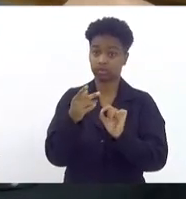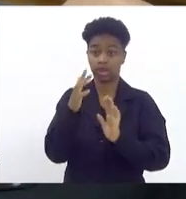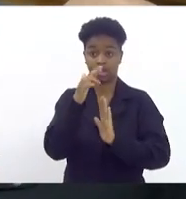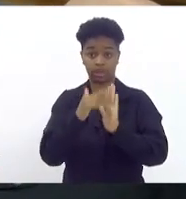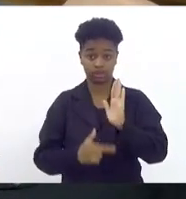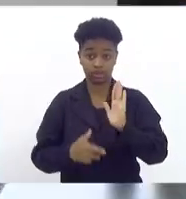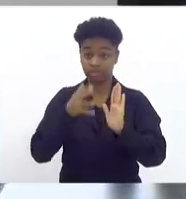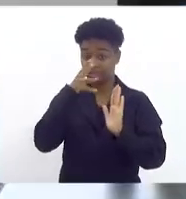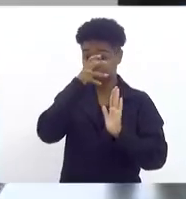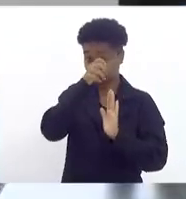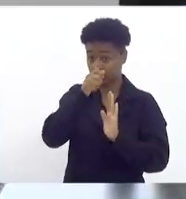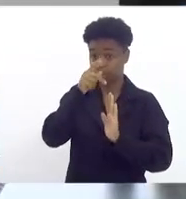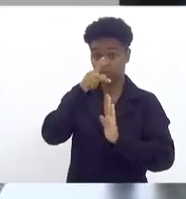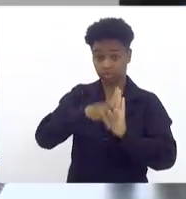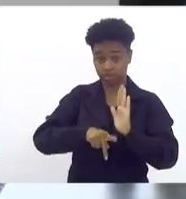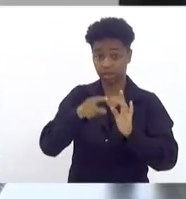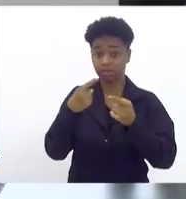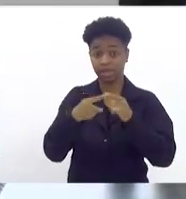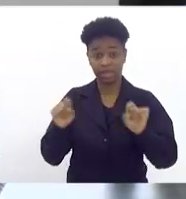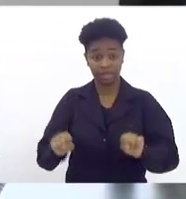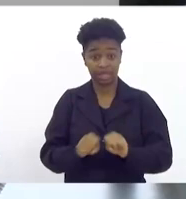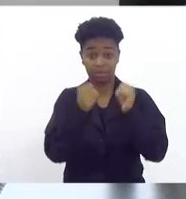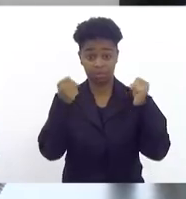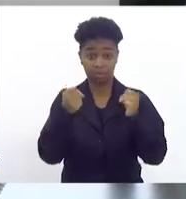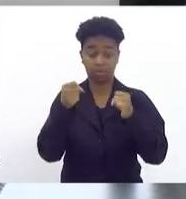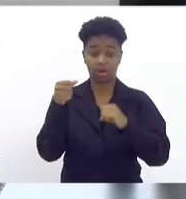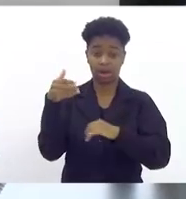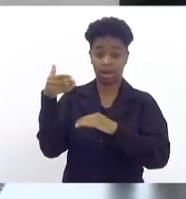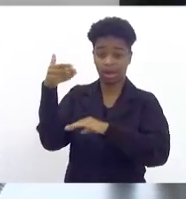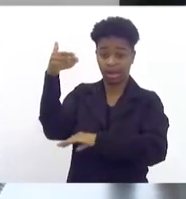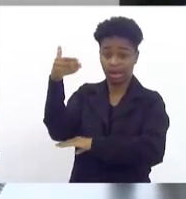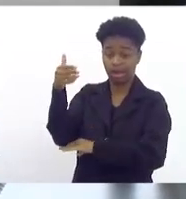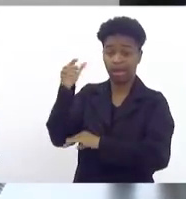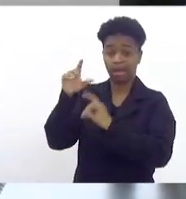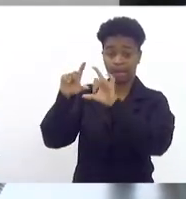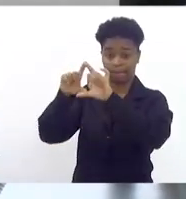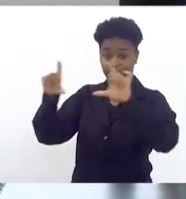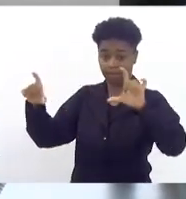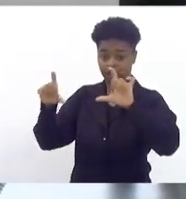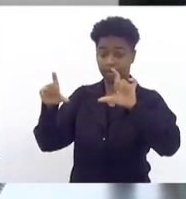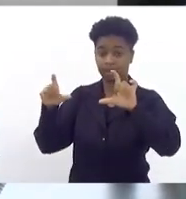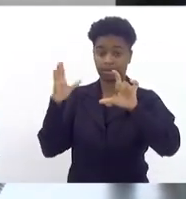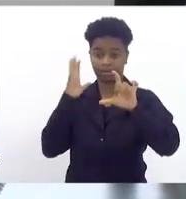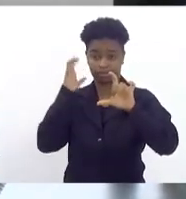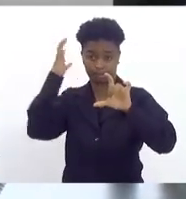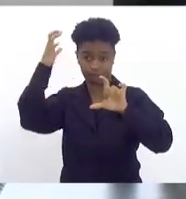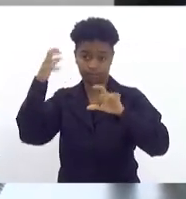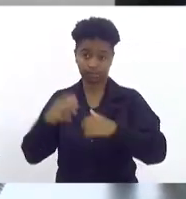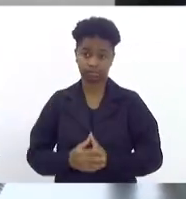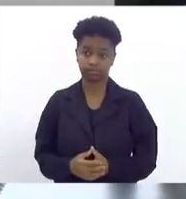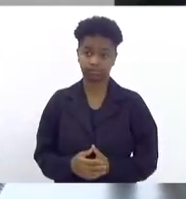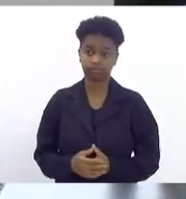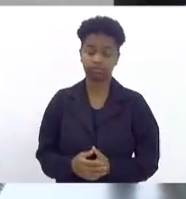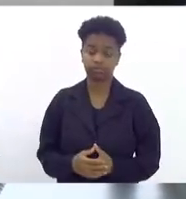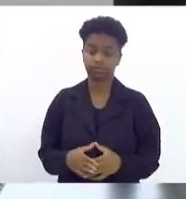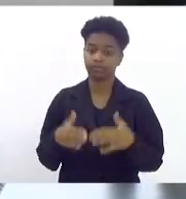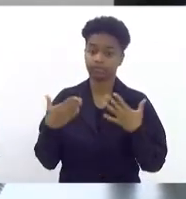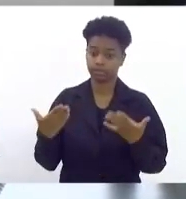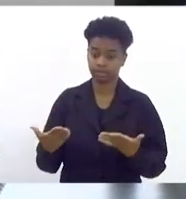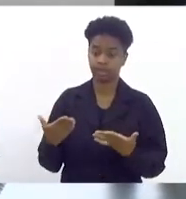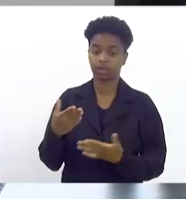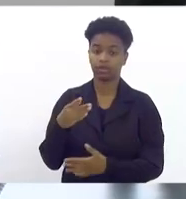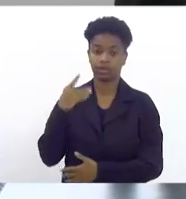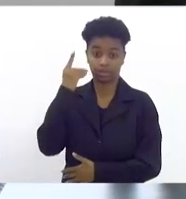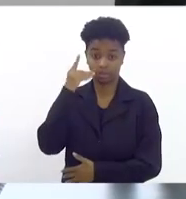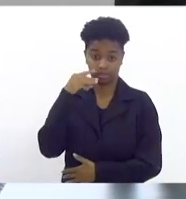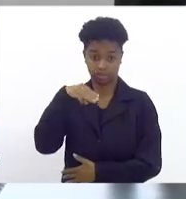o projeto que quebrou a placa da Marielle. Homenageando agora com O deputado Carlos Mink. Diga. Eu